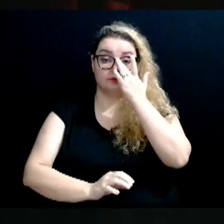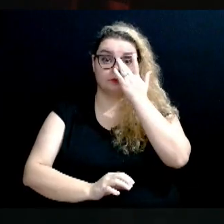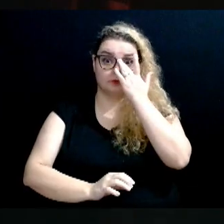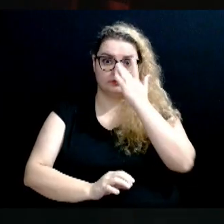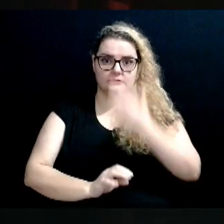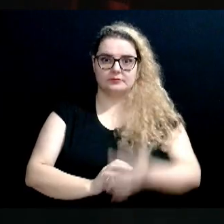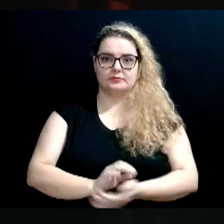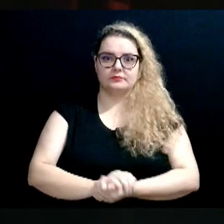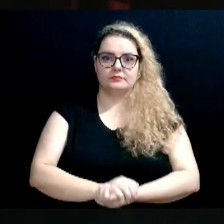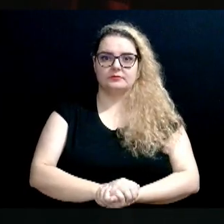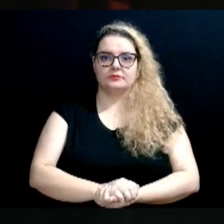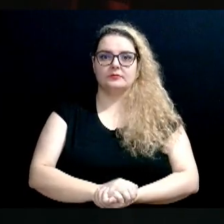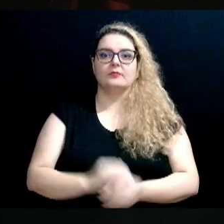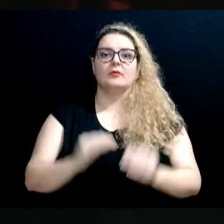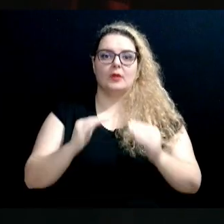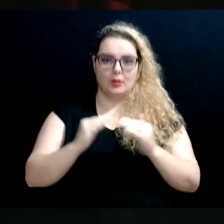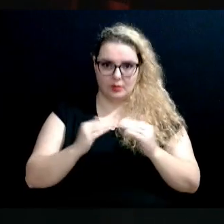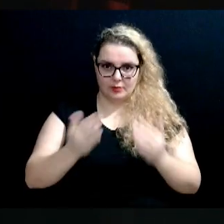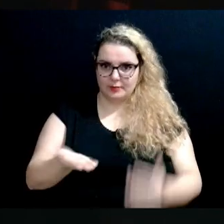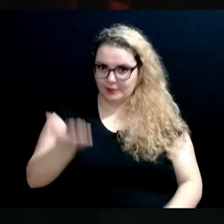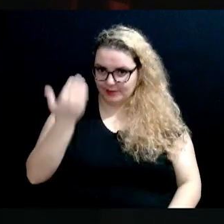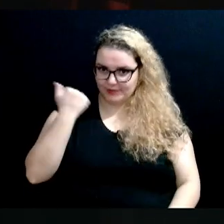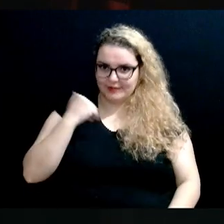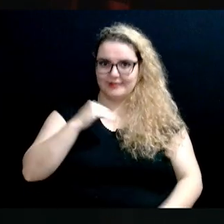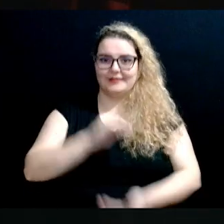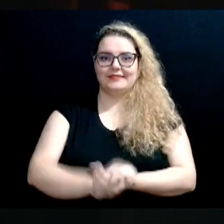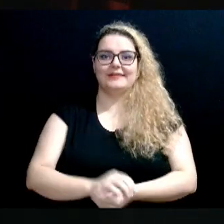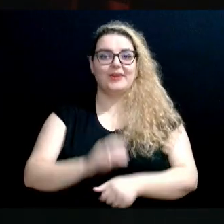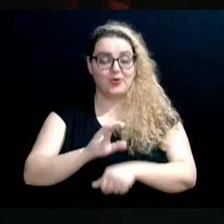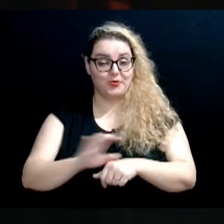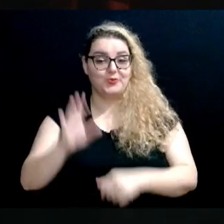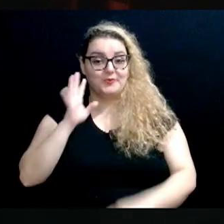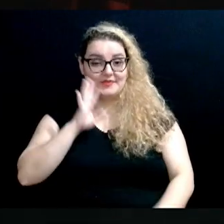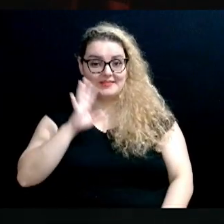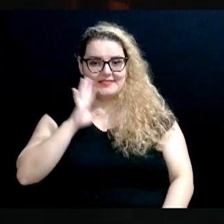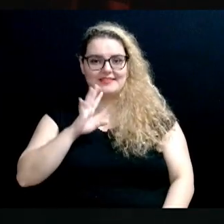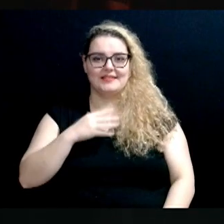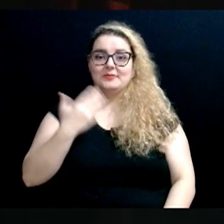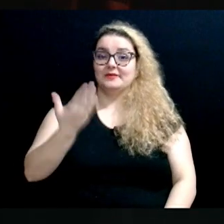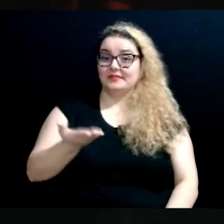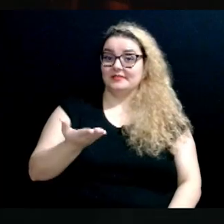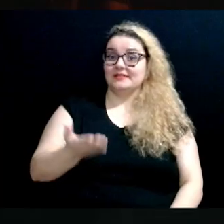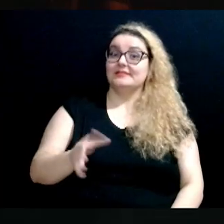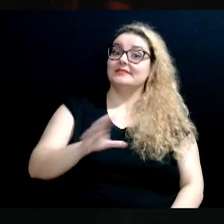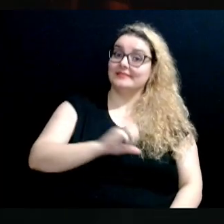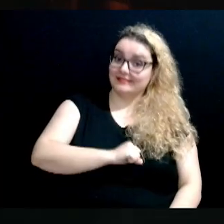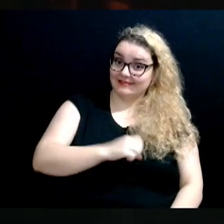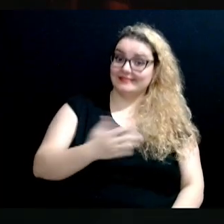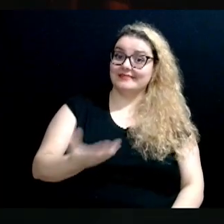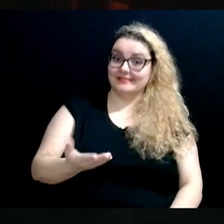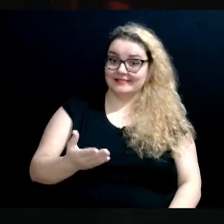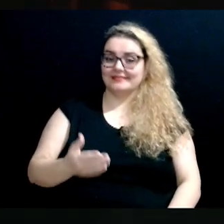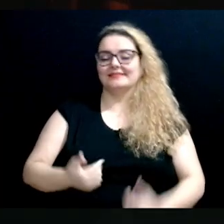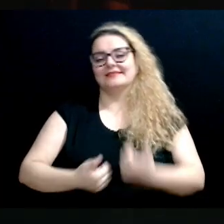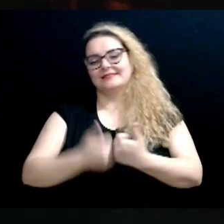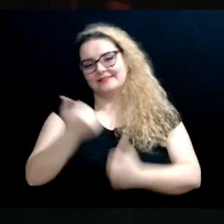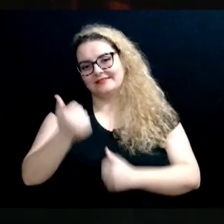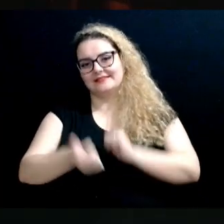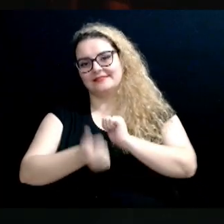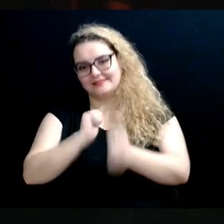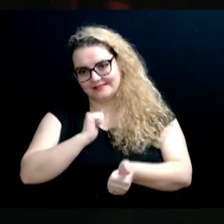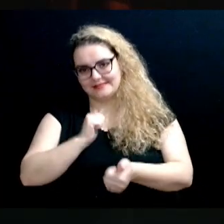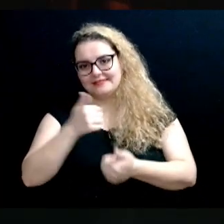974109447, combinado? Bora então, um curso bem legal aí para você que gosta, né, do esporte, para você que gosta do